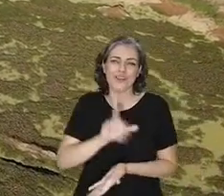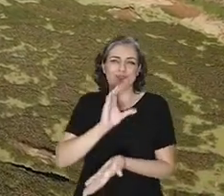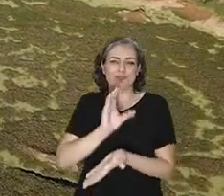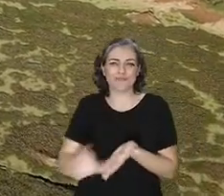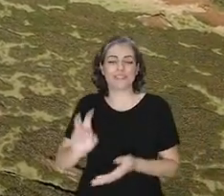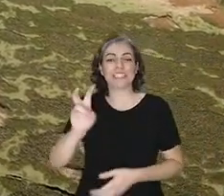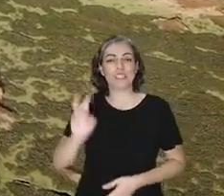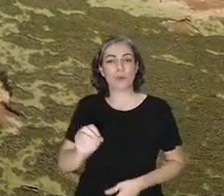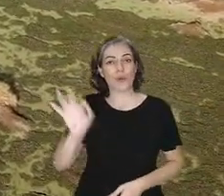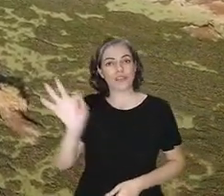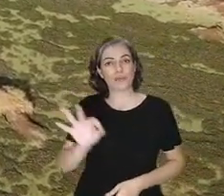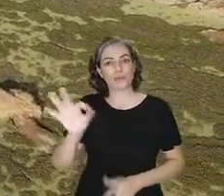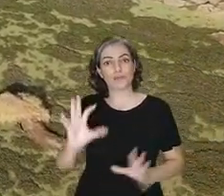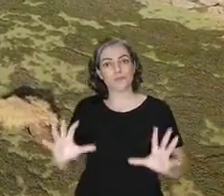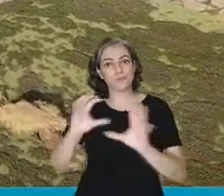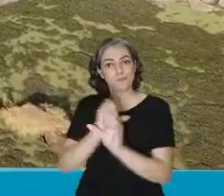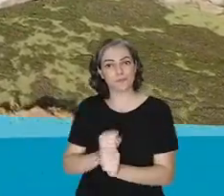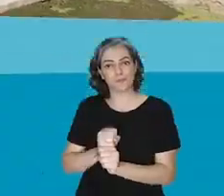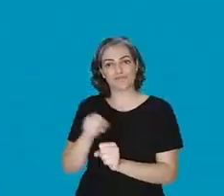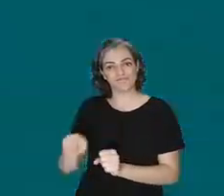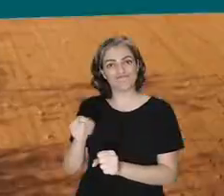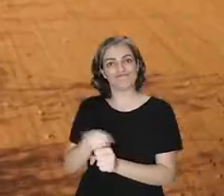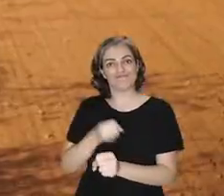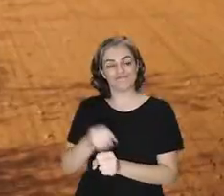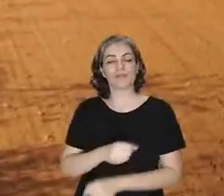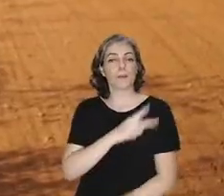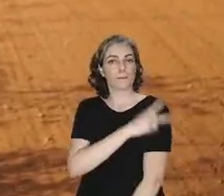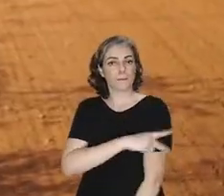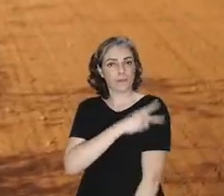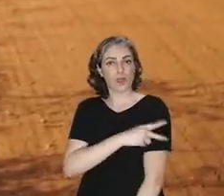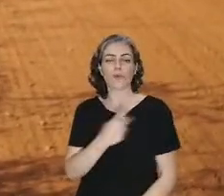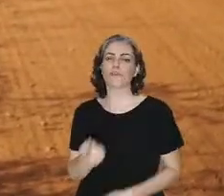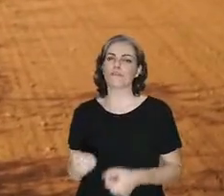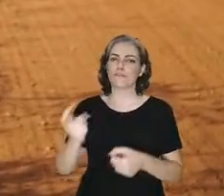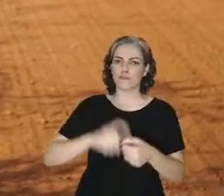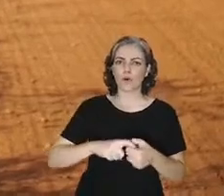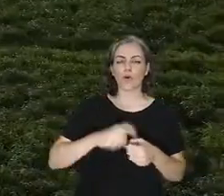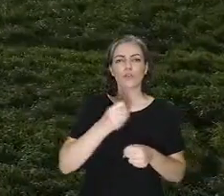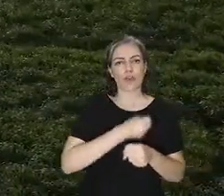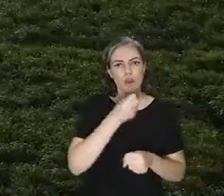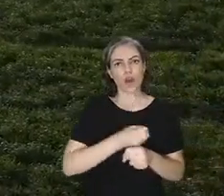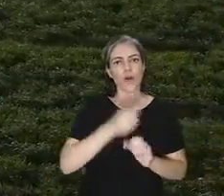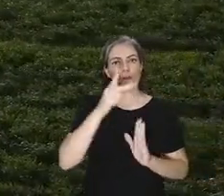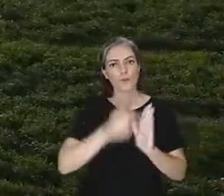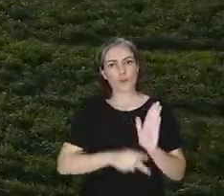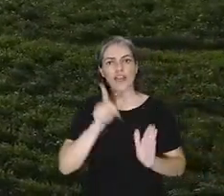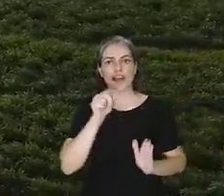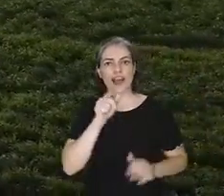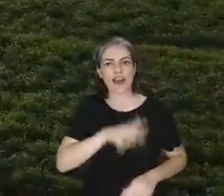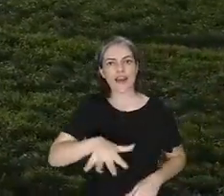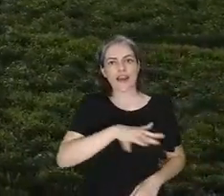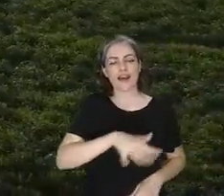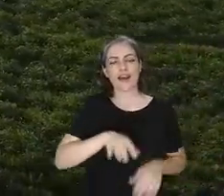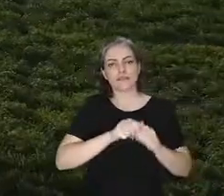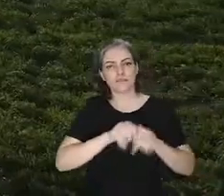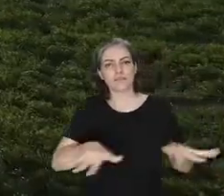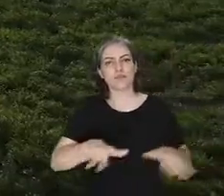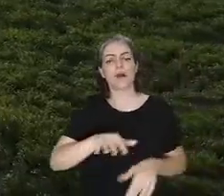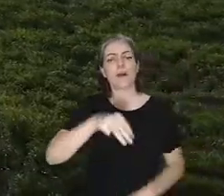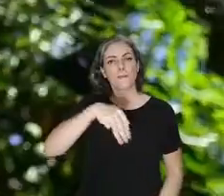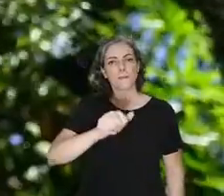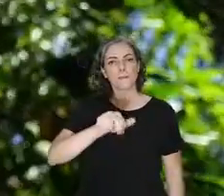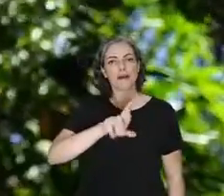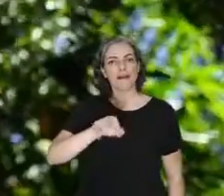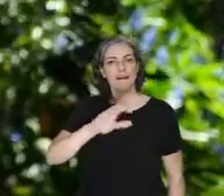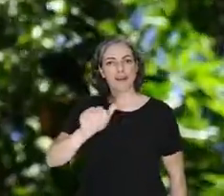passou quase cinquenta por cento do valor total da obra e o Piauí retomamos as obras do projeto de irrigação Marrecas